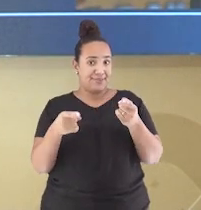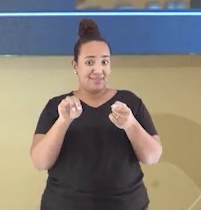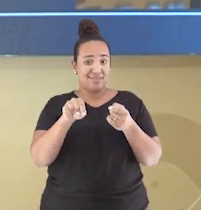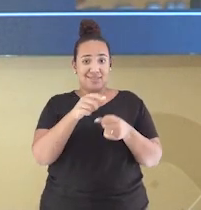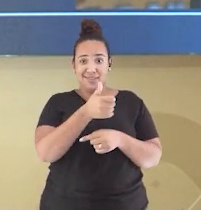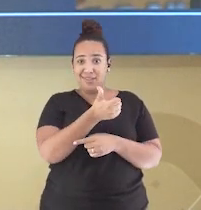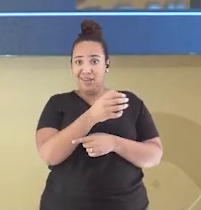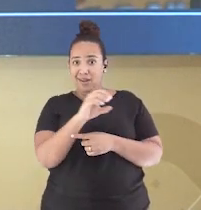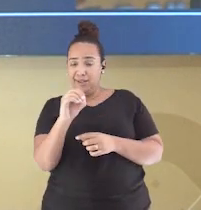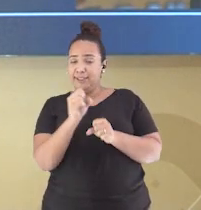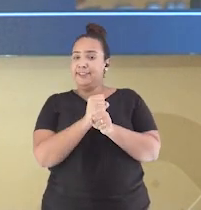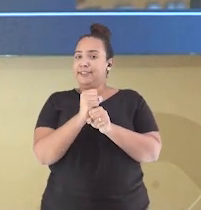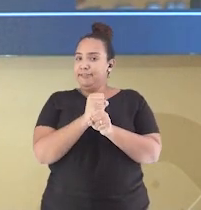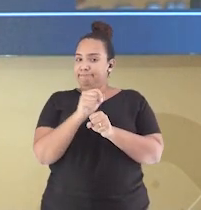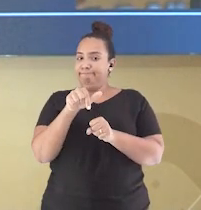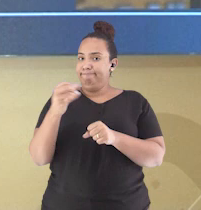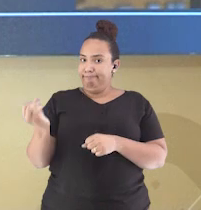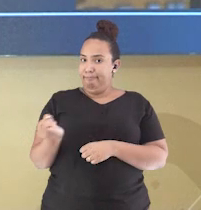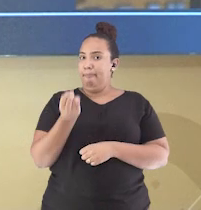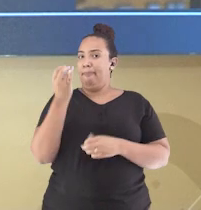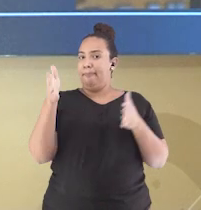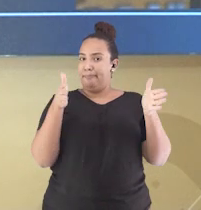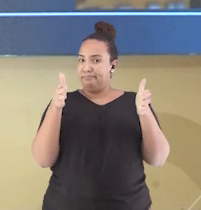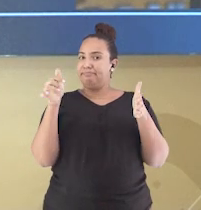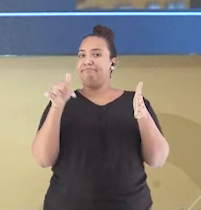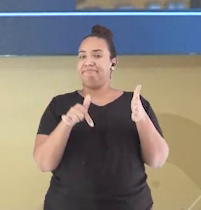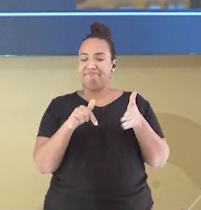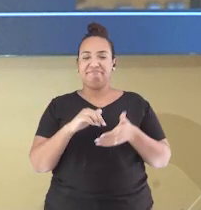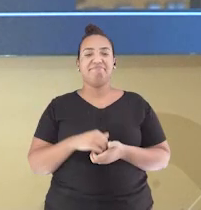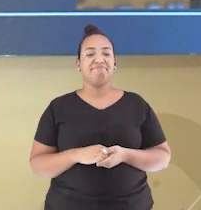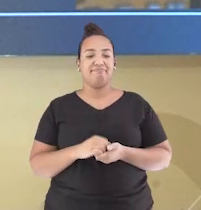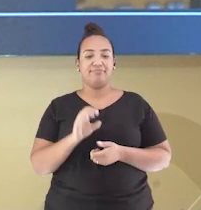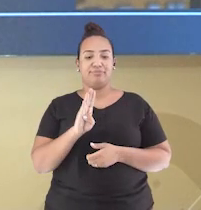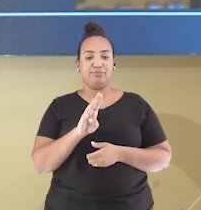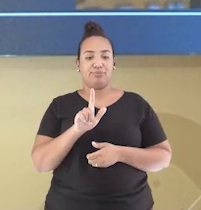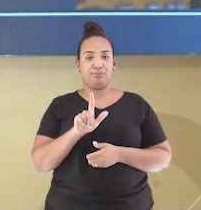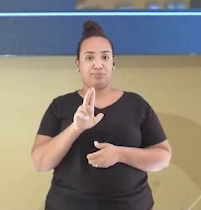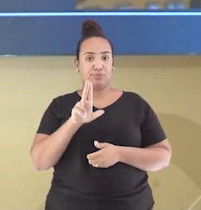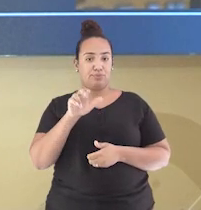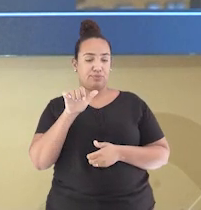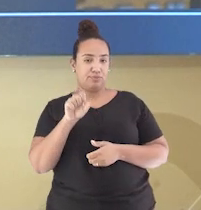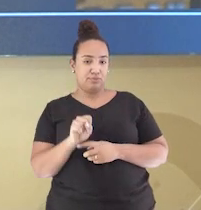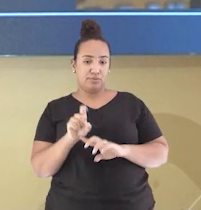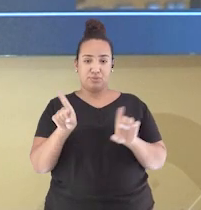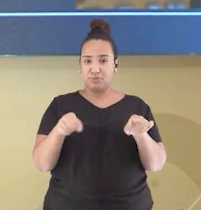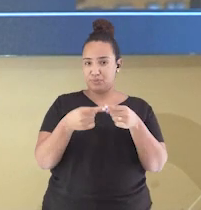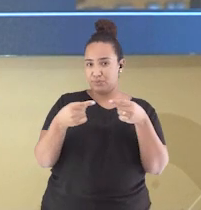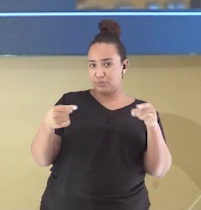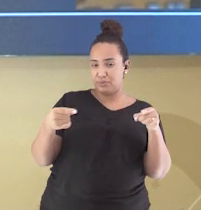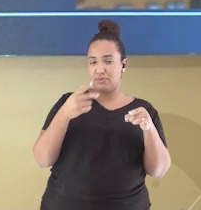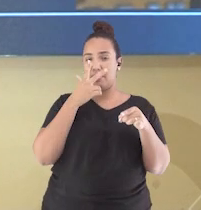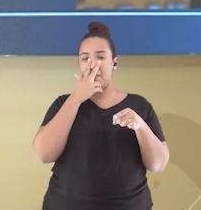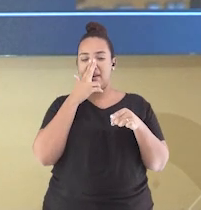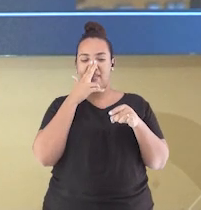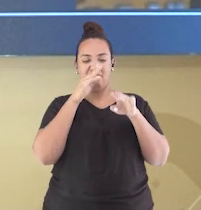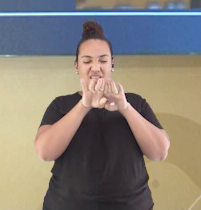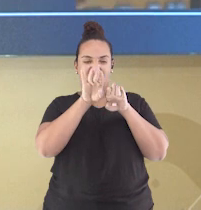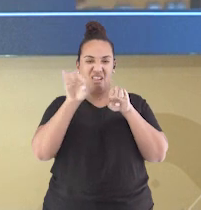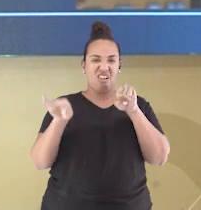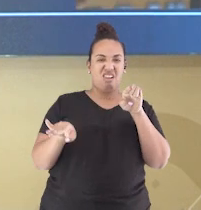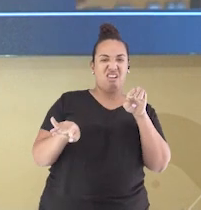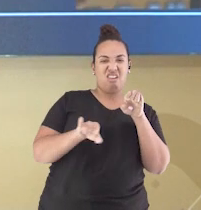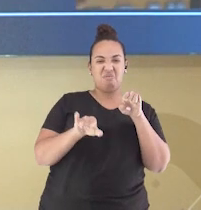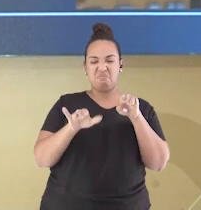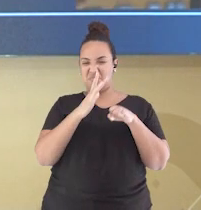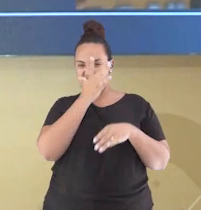mais de 100 anos e foi muito importante na época. O blues era uma música marginalizada, tido como de menor